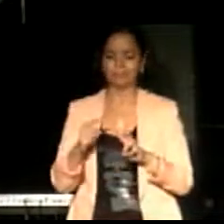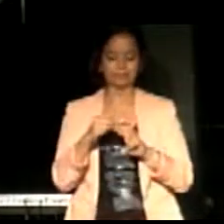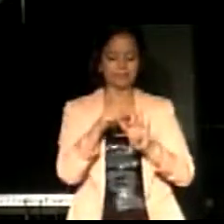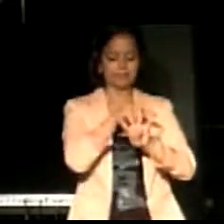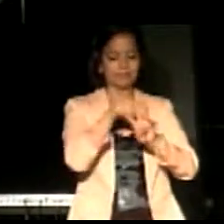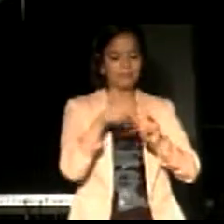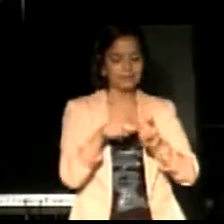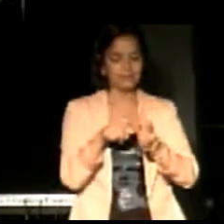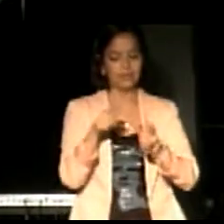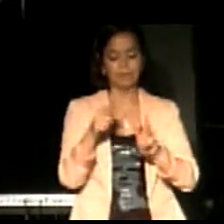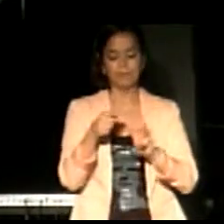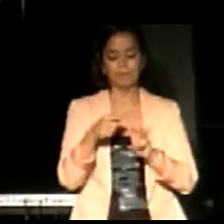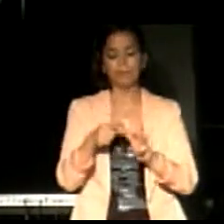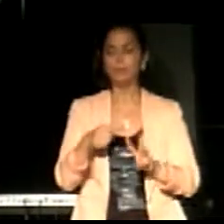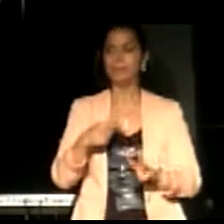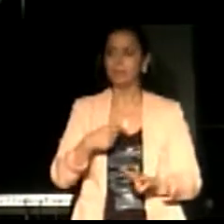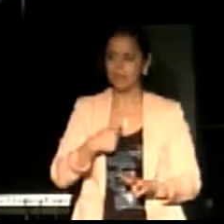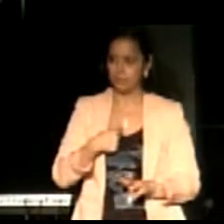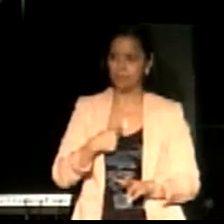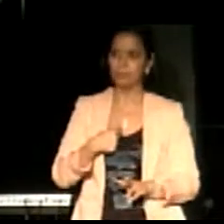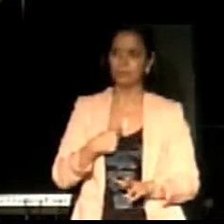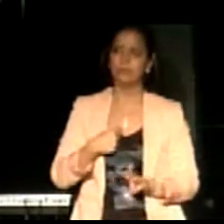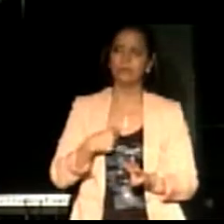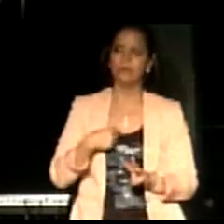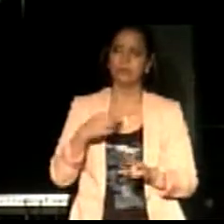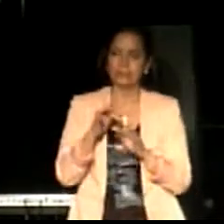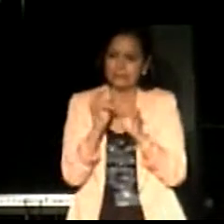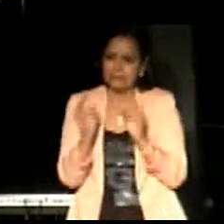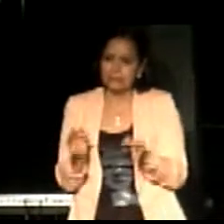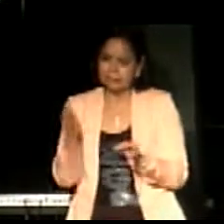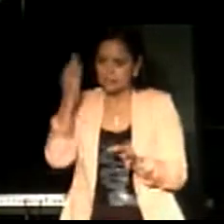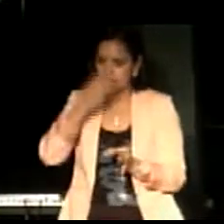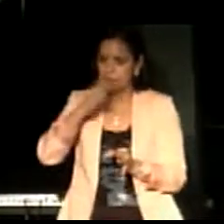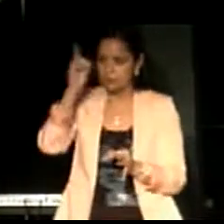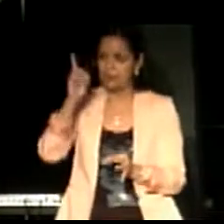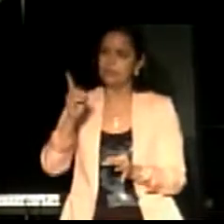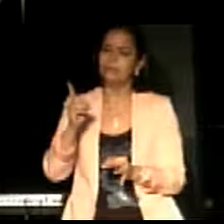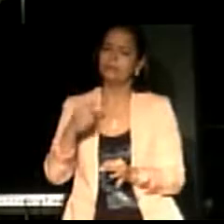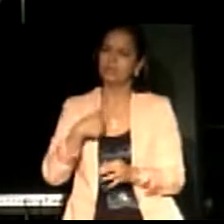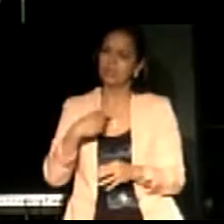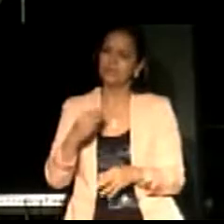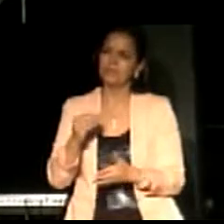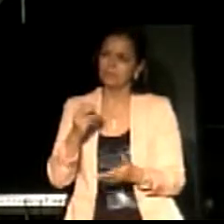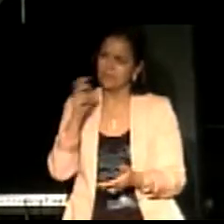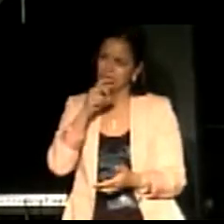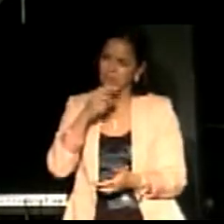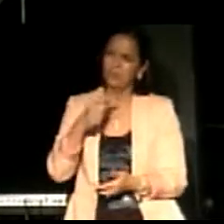Eu reconheço, Deus, miserável homem que sou. Deus,